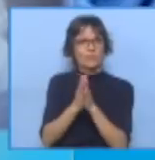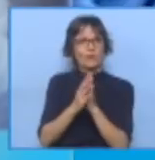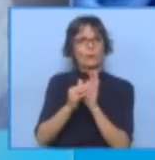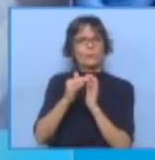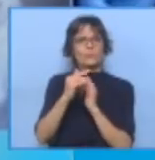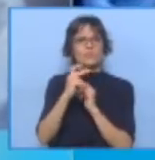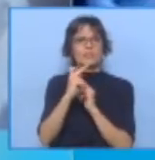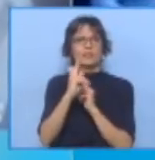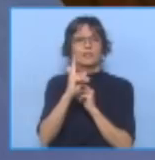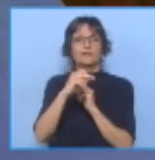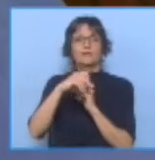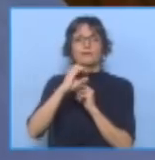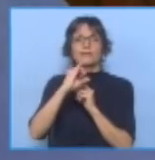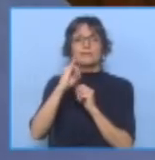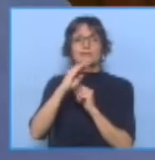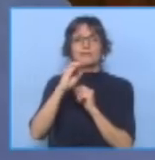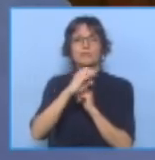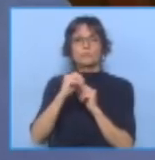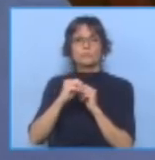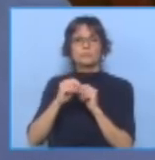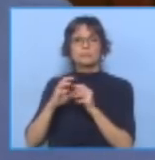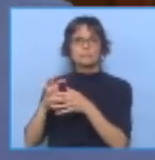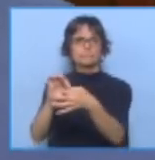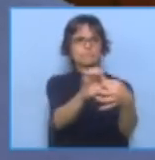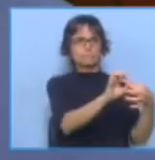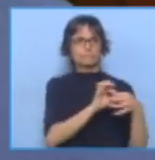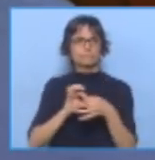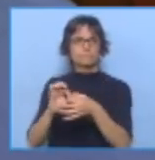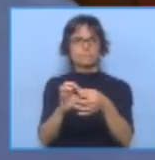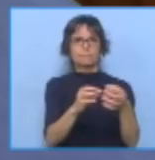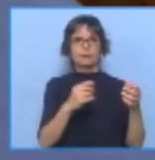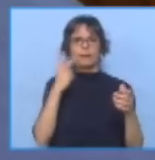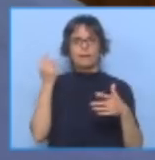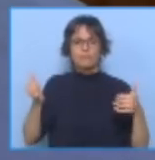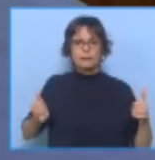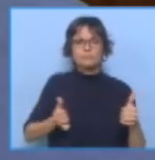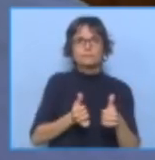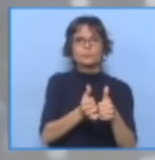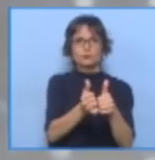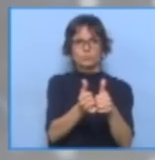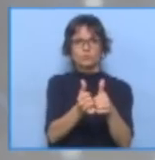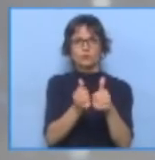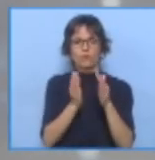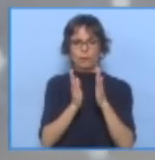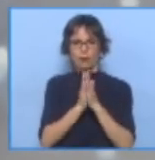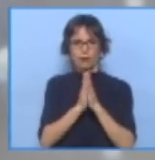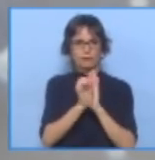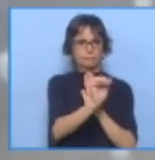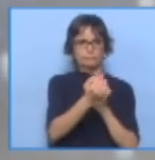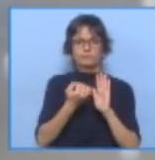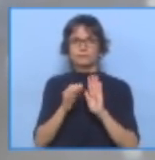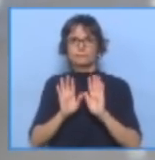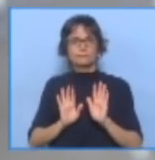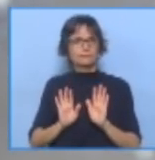conviver uns com os outros na fé de cada um. E por certo que hoje as consequências estarão noutros âmbitos, não